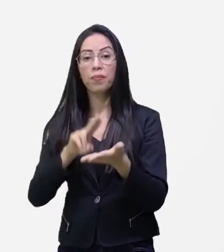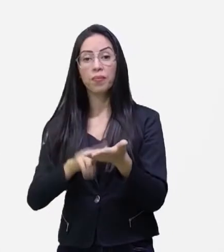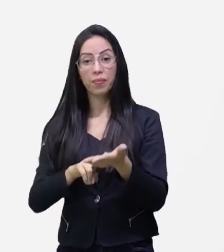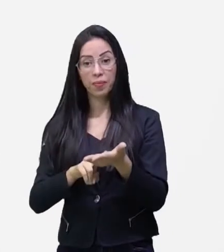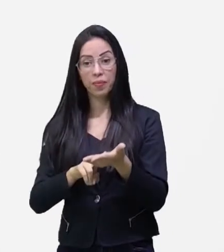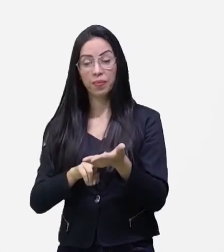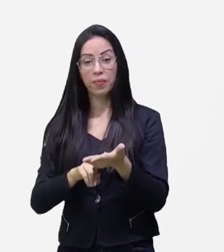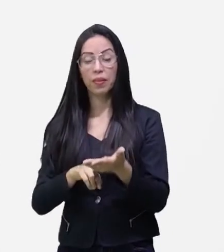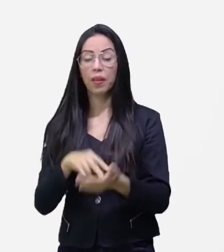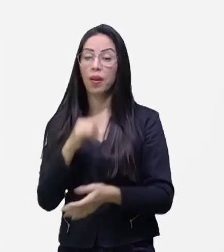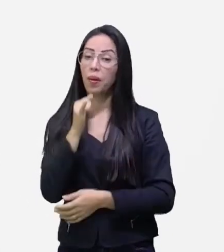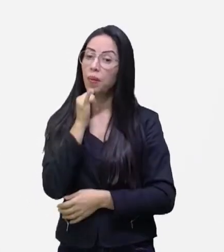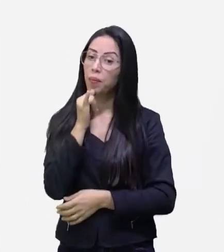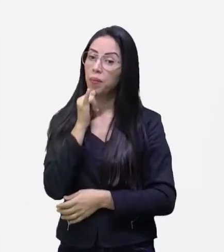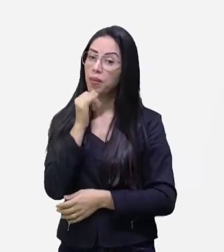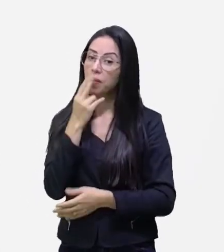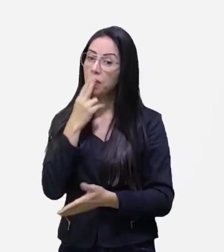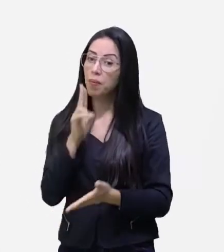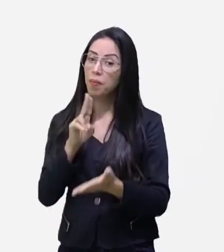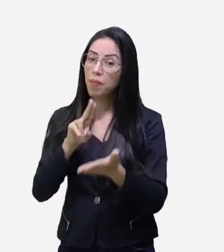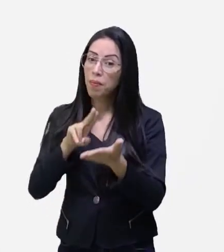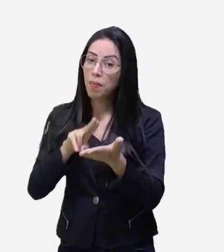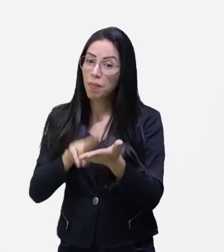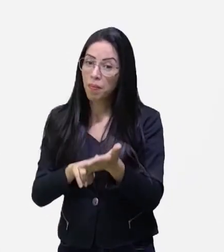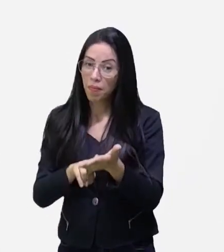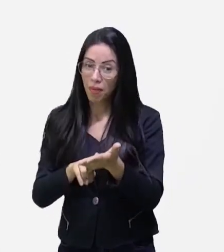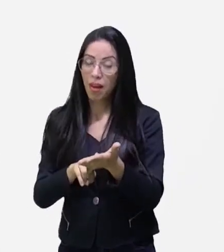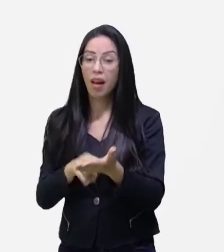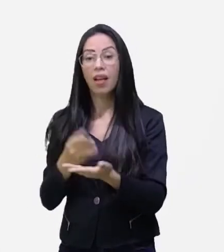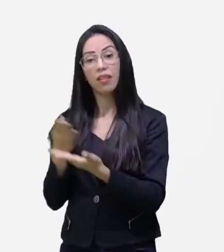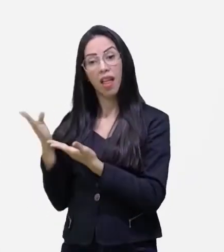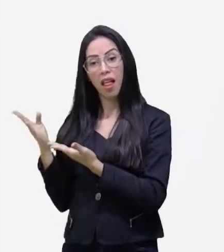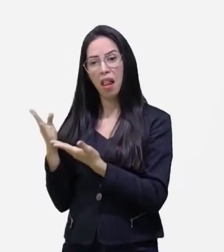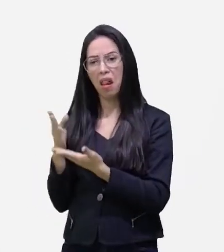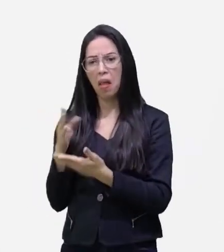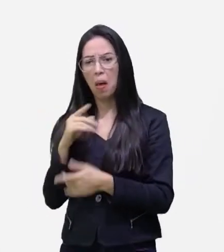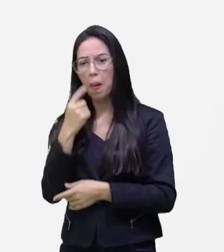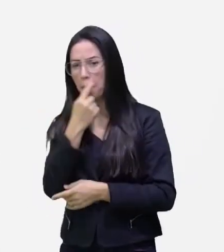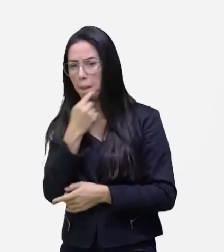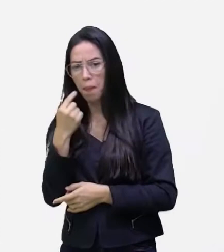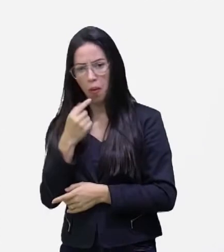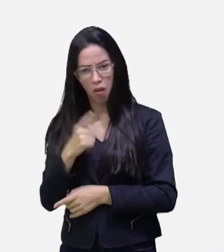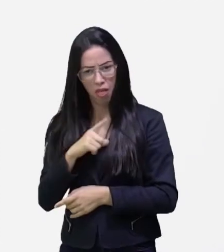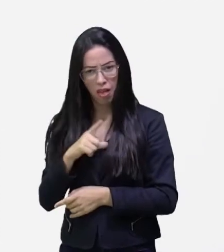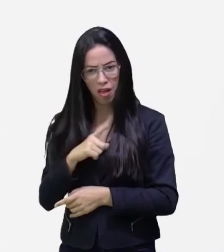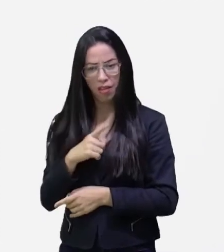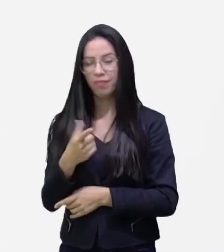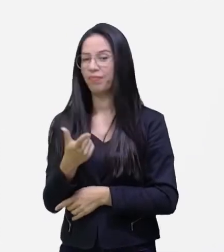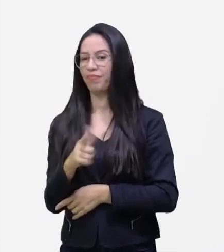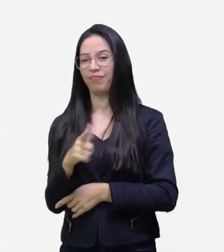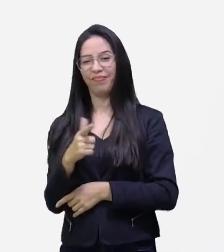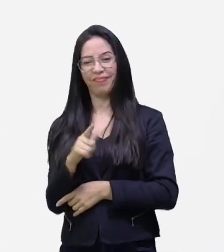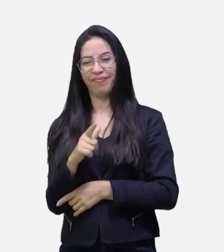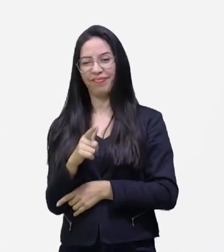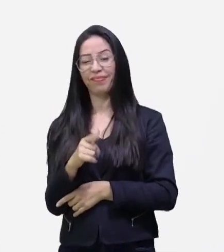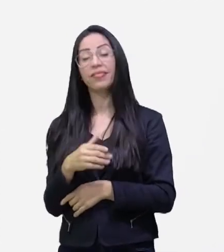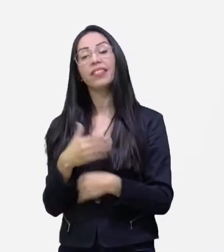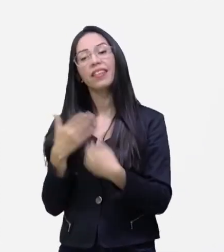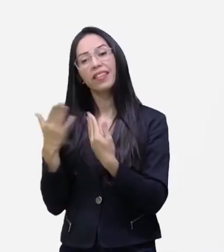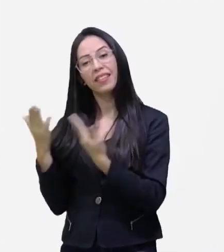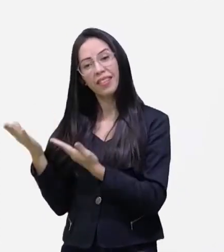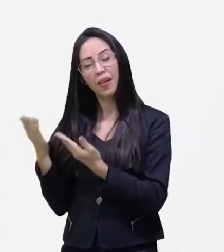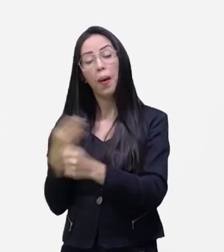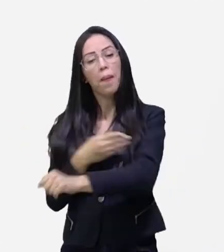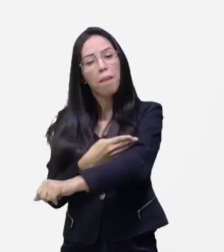Ela fala e não tem boca. Ela anda e não tem pés.